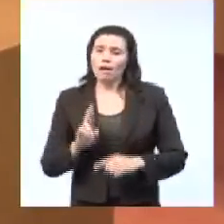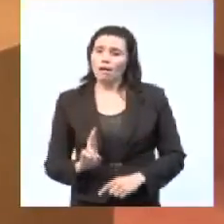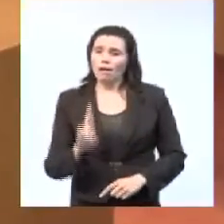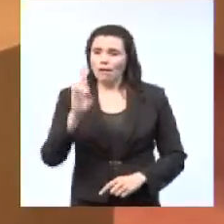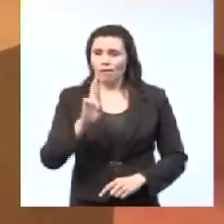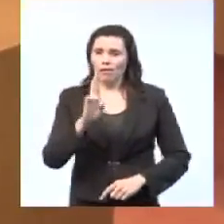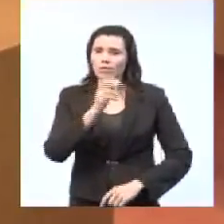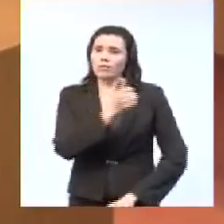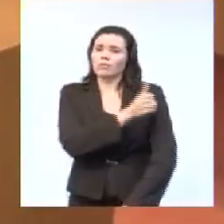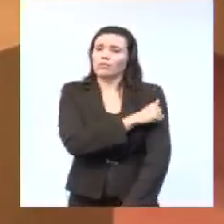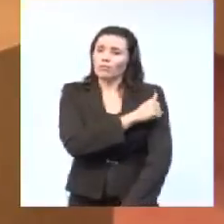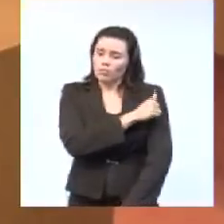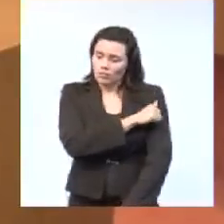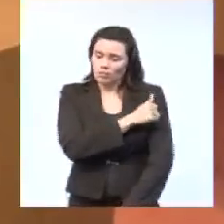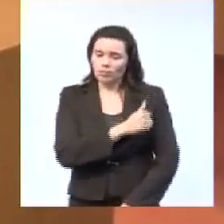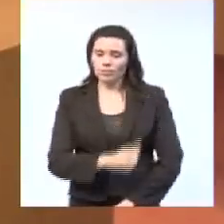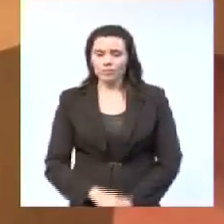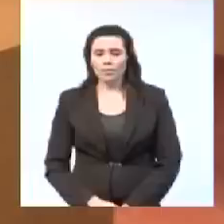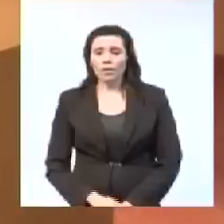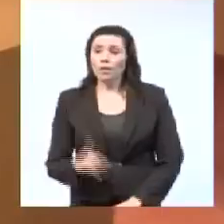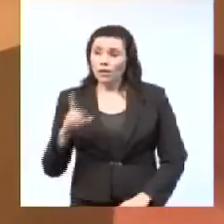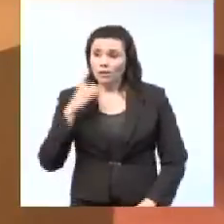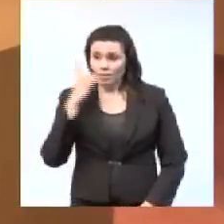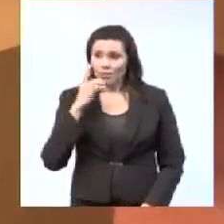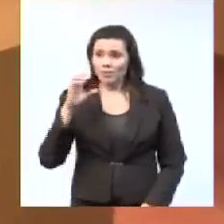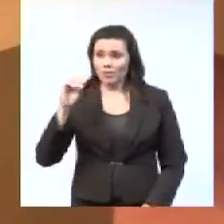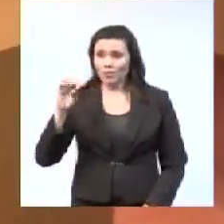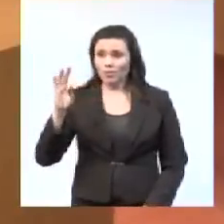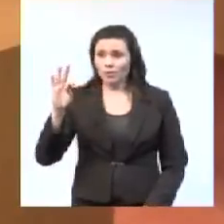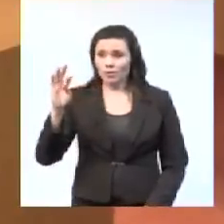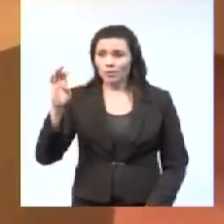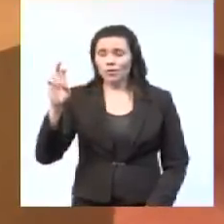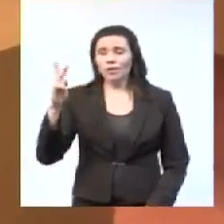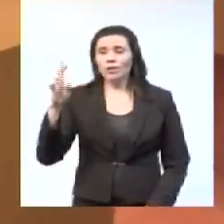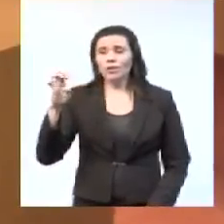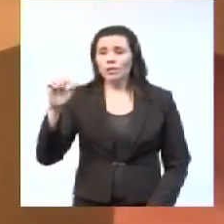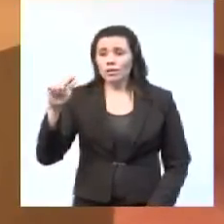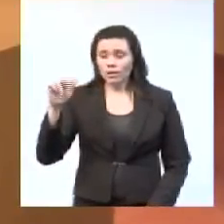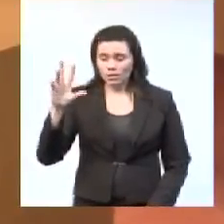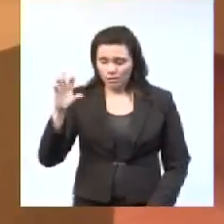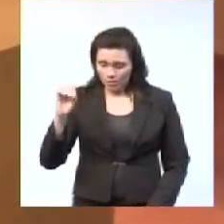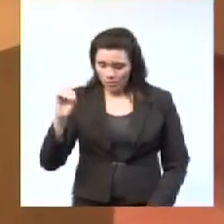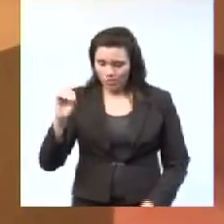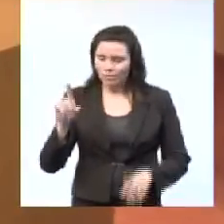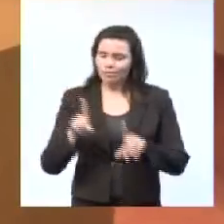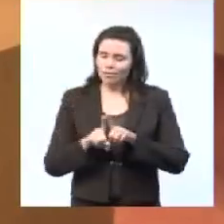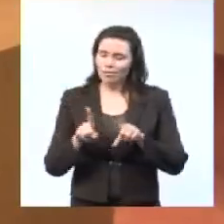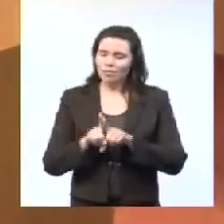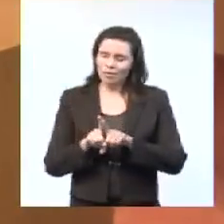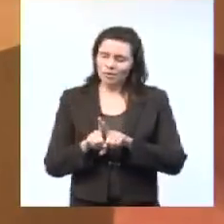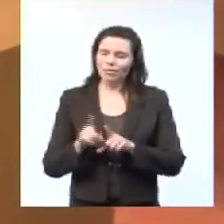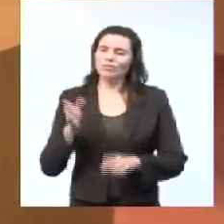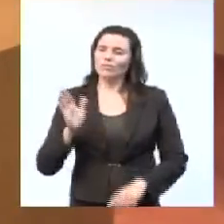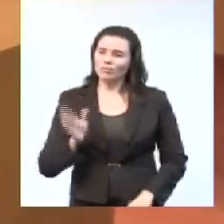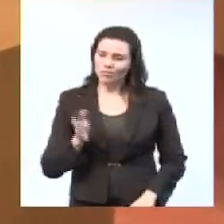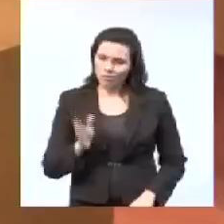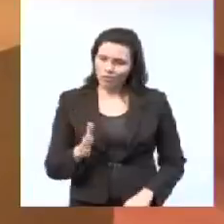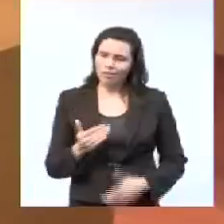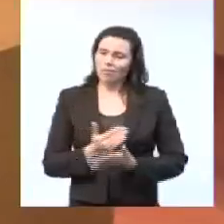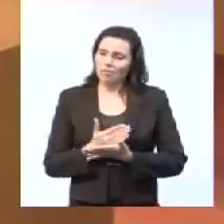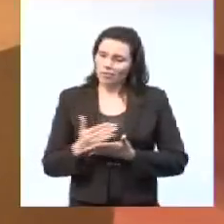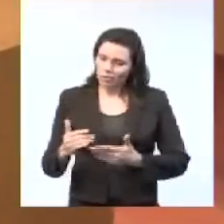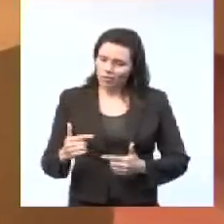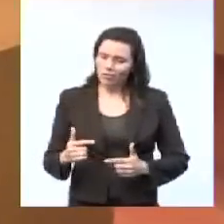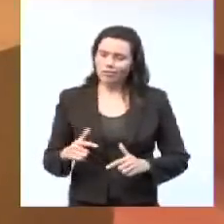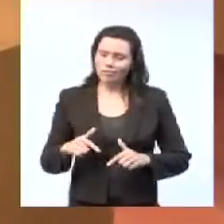deputado Otelino, que tivemos inclusive embates, né, deputado Otelino, já naquela época, dentro do movimento, o deputado Otelino naquela época, inclusive, membro do PDT,